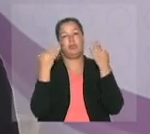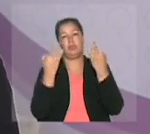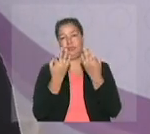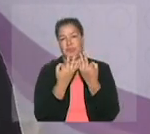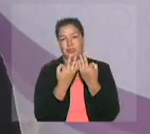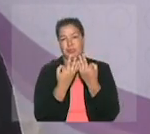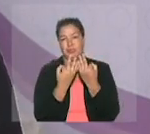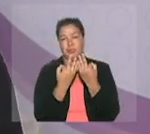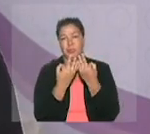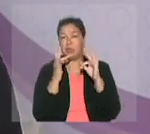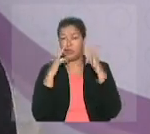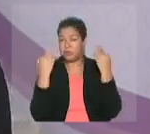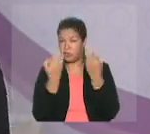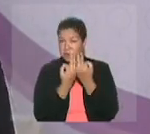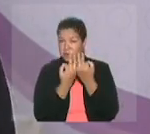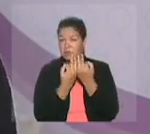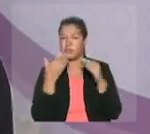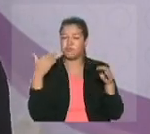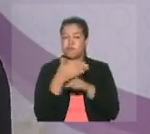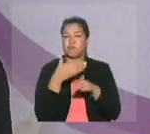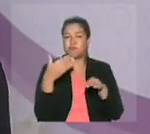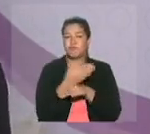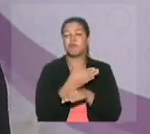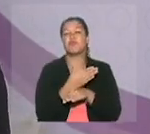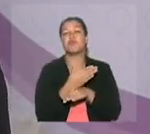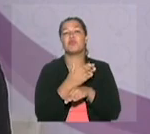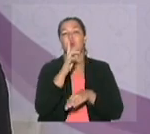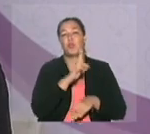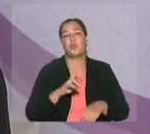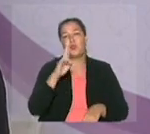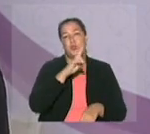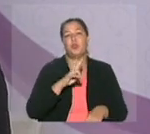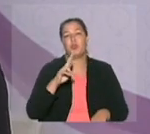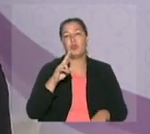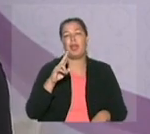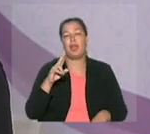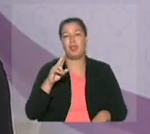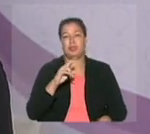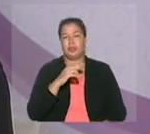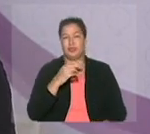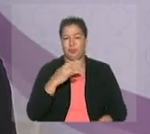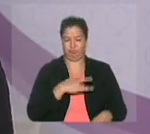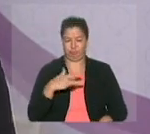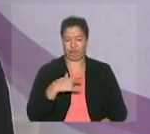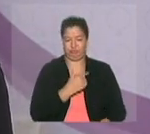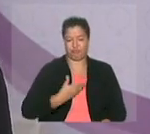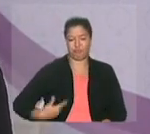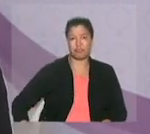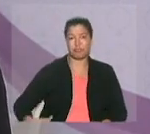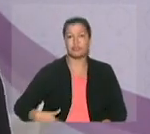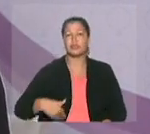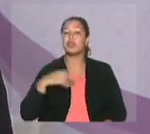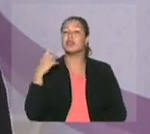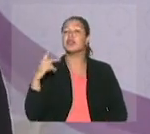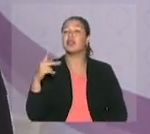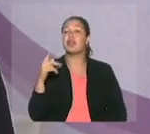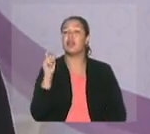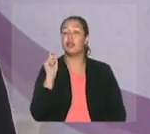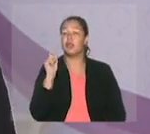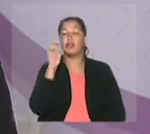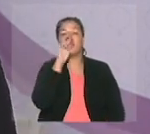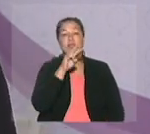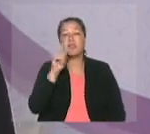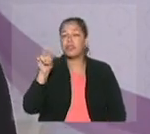famílias que têm acesso, são 85% dos usuários do SUS, que vê na realidade do